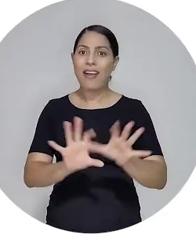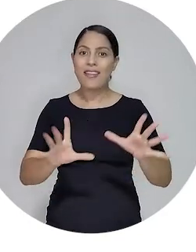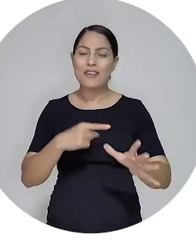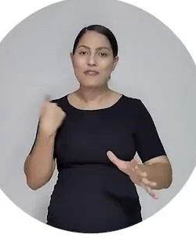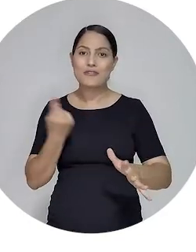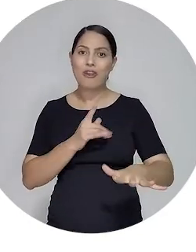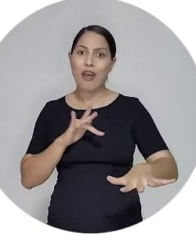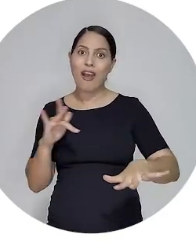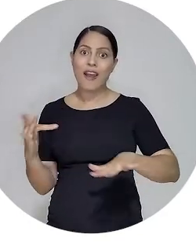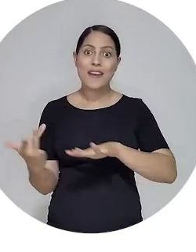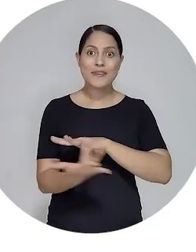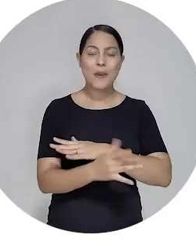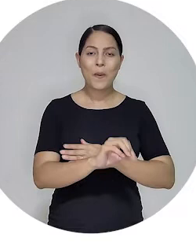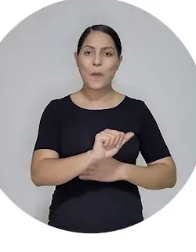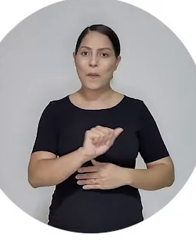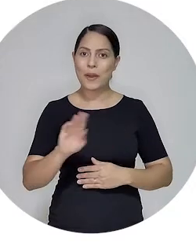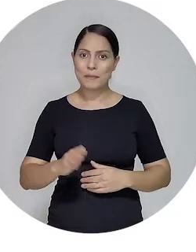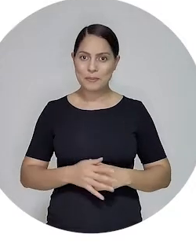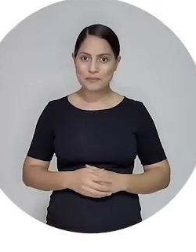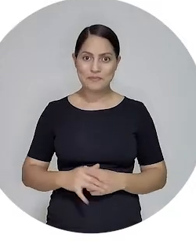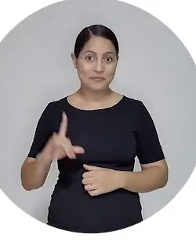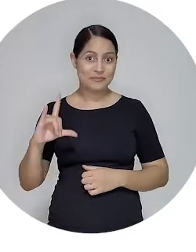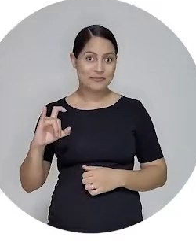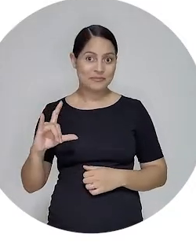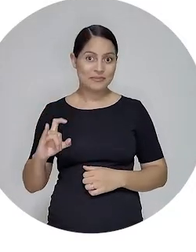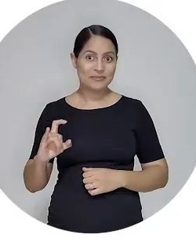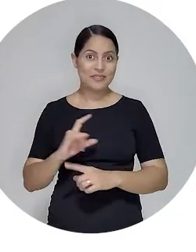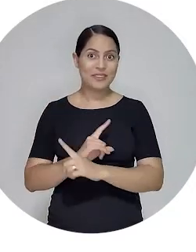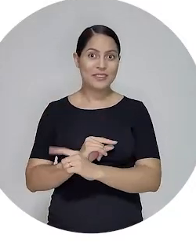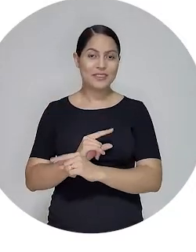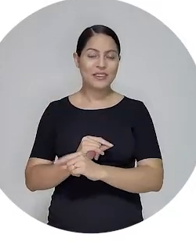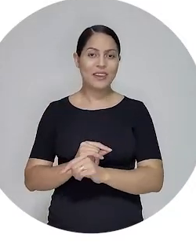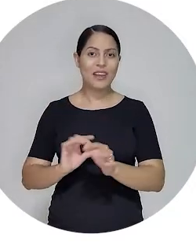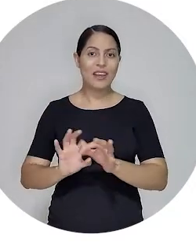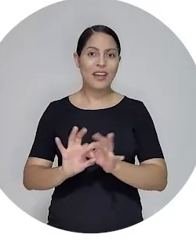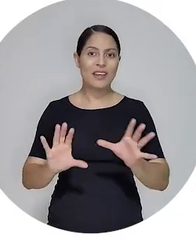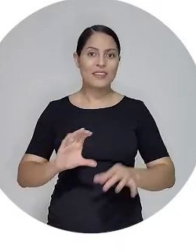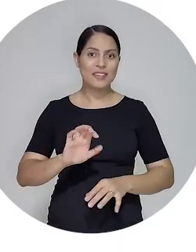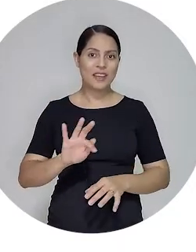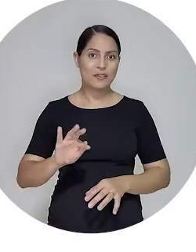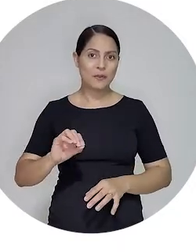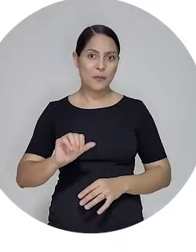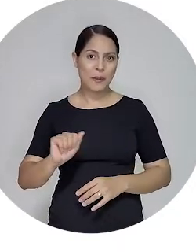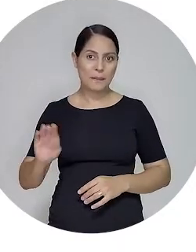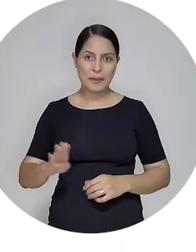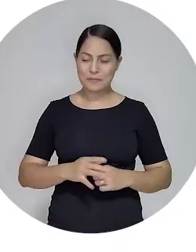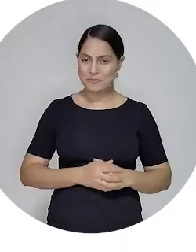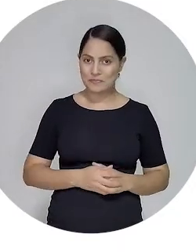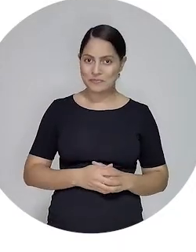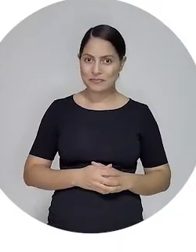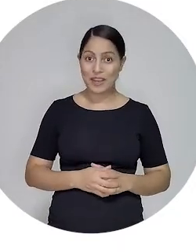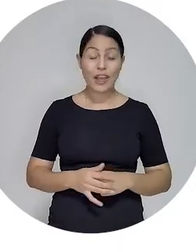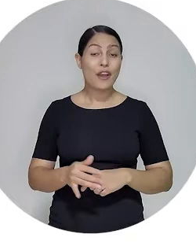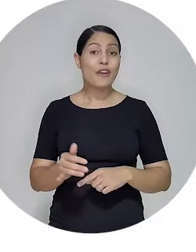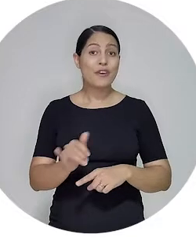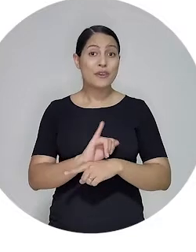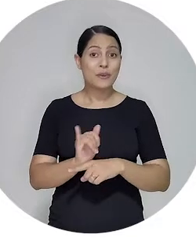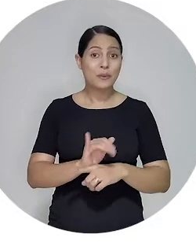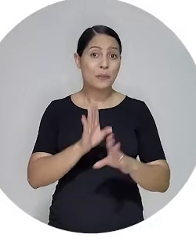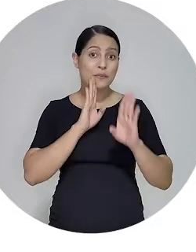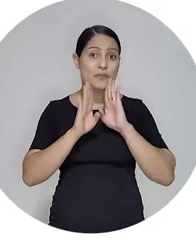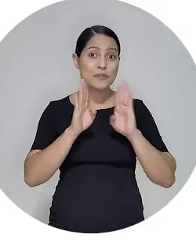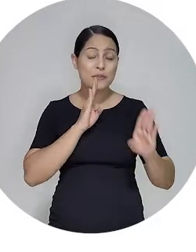de curtir ou seguir e você fará parte do nosso universo OAB. No Instagram e no Twitter você encontra a gente pelo @CFOAB.